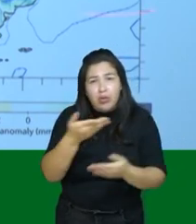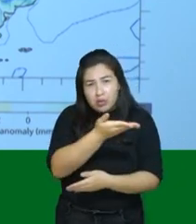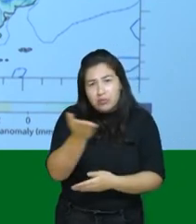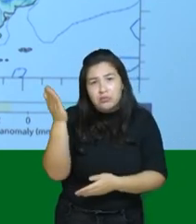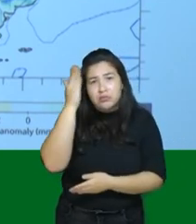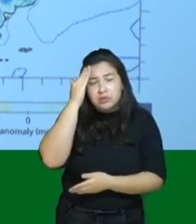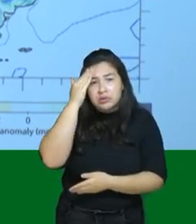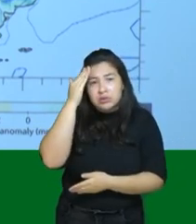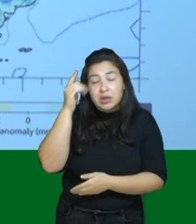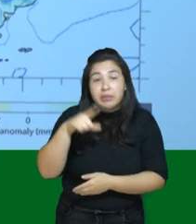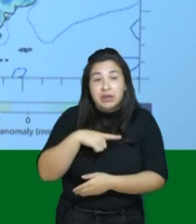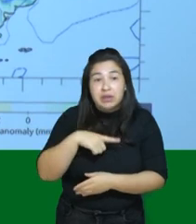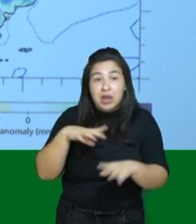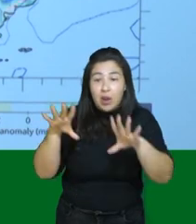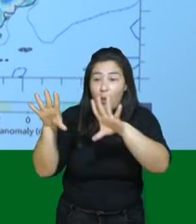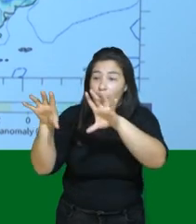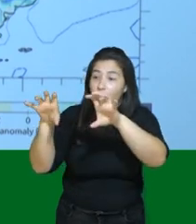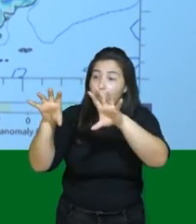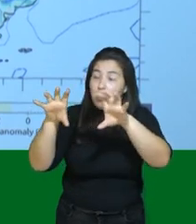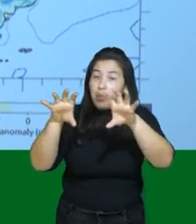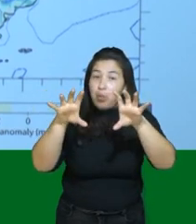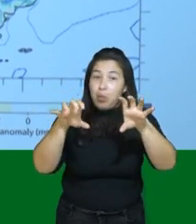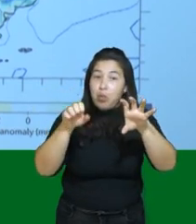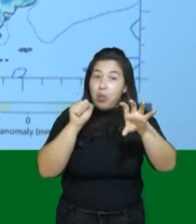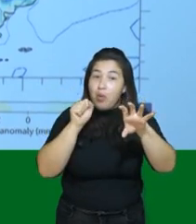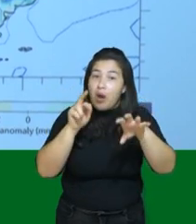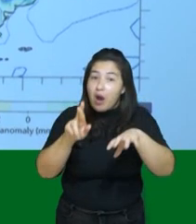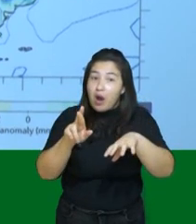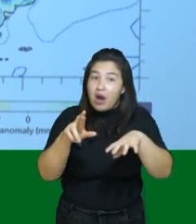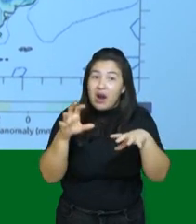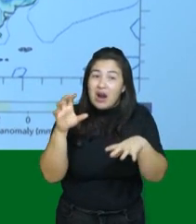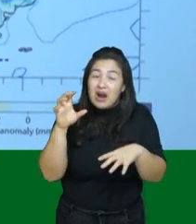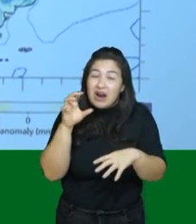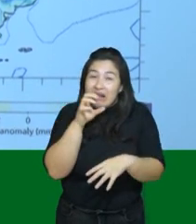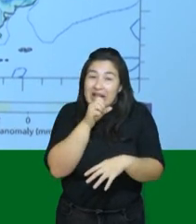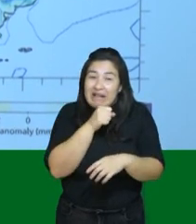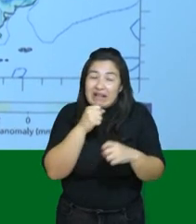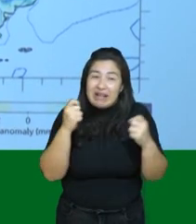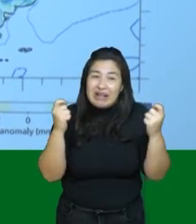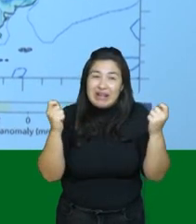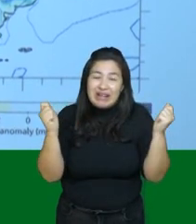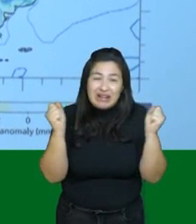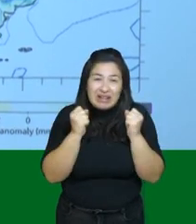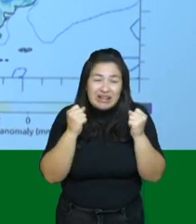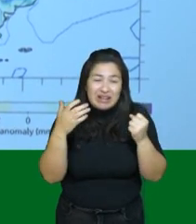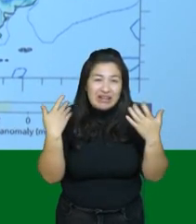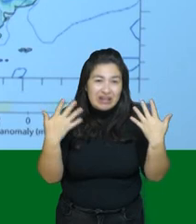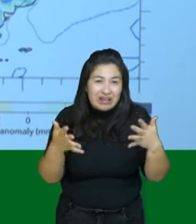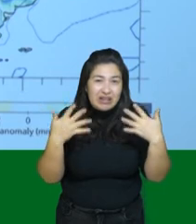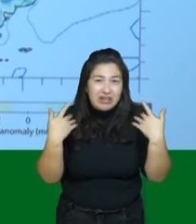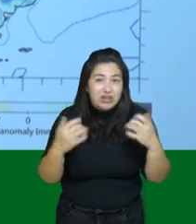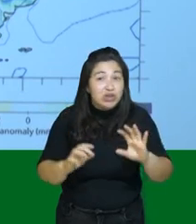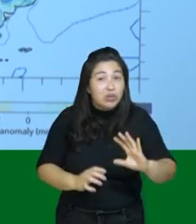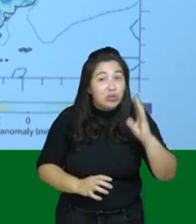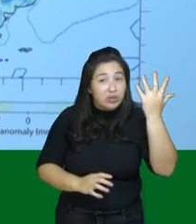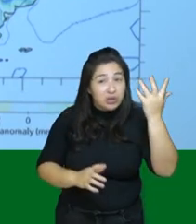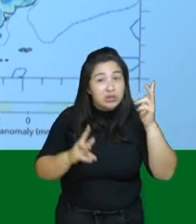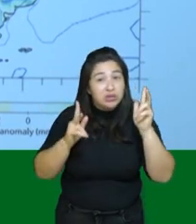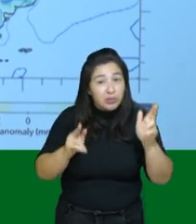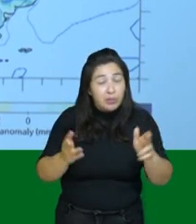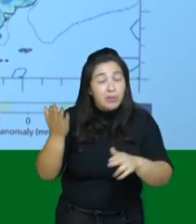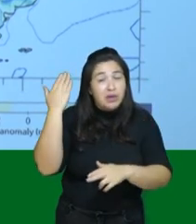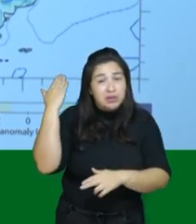desse evento, que tinha uma massa de ar quente aqui, as frentes frias foram paradas, isso aqui foi o que aconteceu em 83, no Vale do Itajaí, a grande